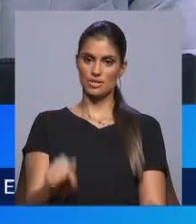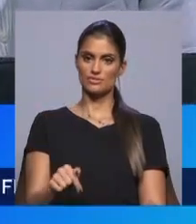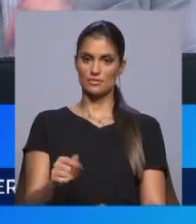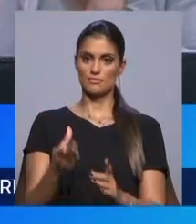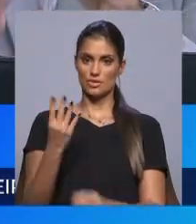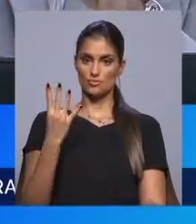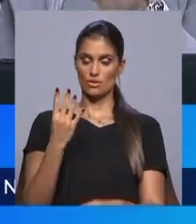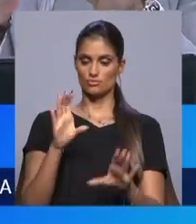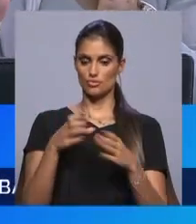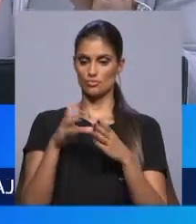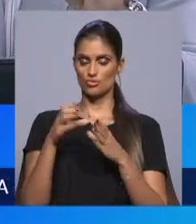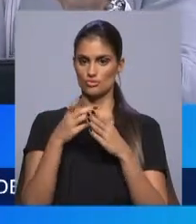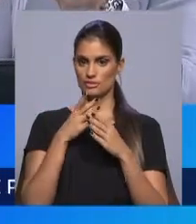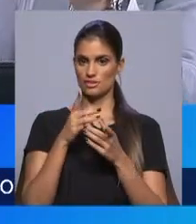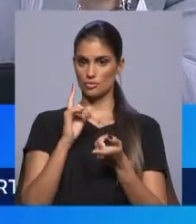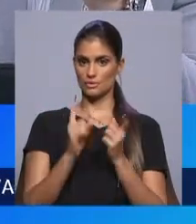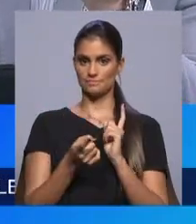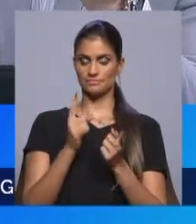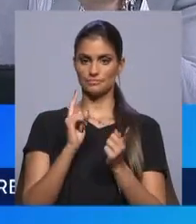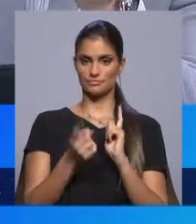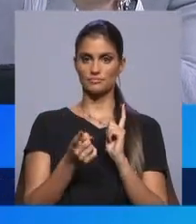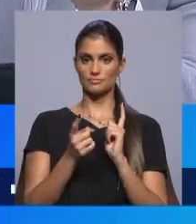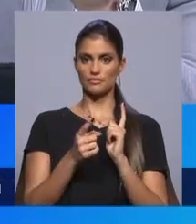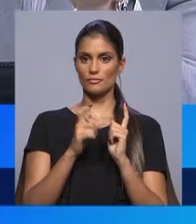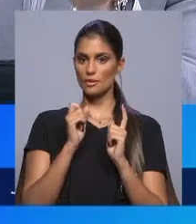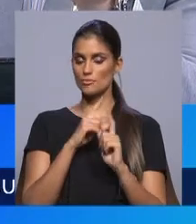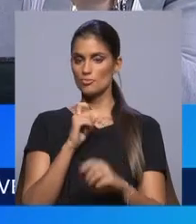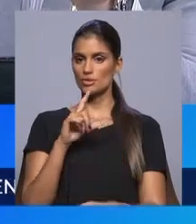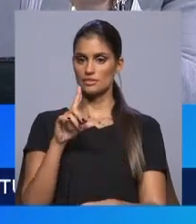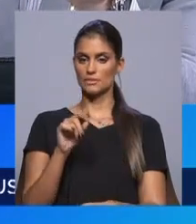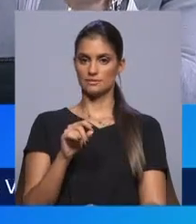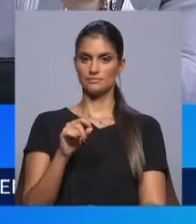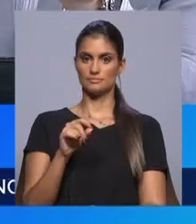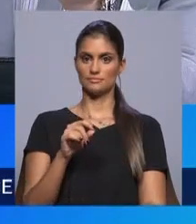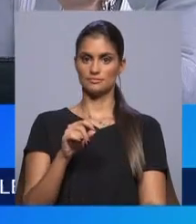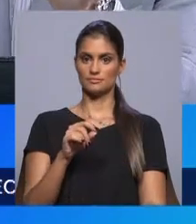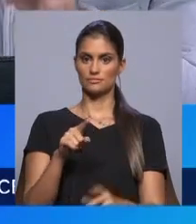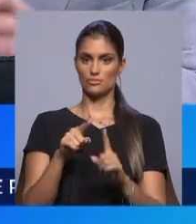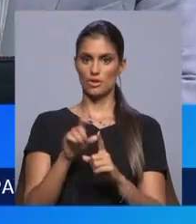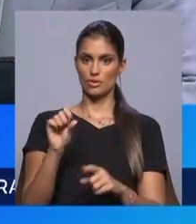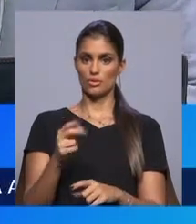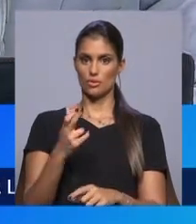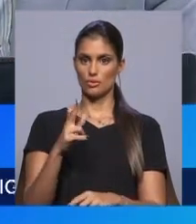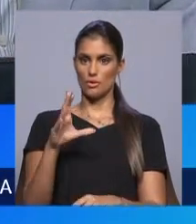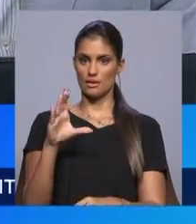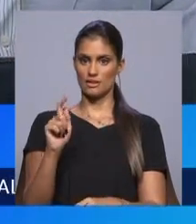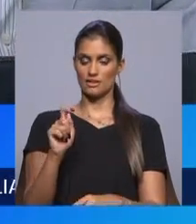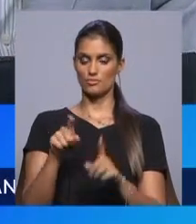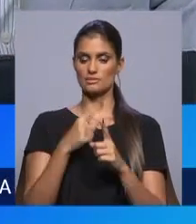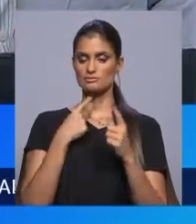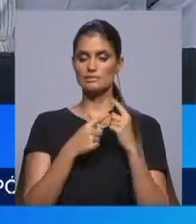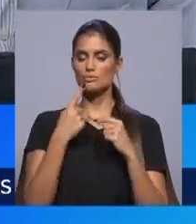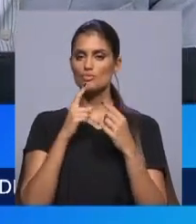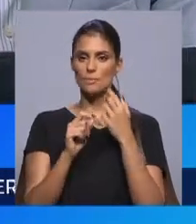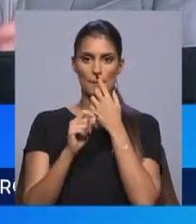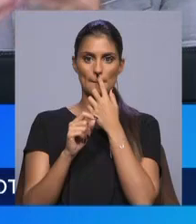4 famílias. E então o que dizem estes astrónomos é que pode lá estar também presente um tipo de quark chamado estranho. É mesmo este o nome,